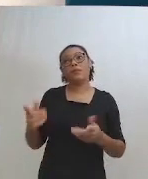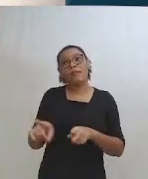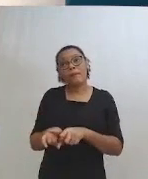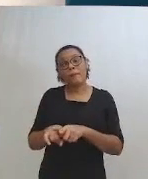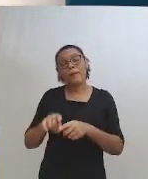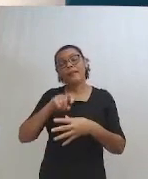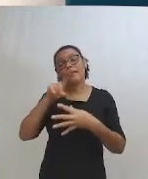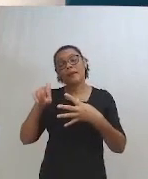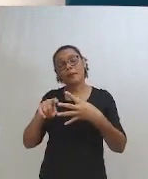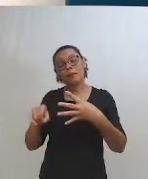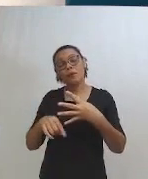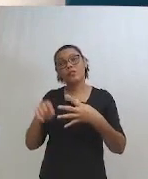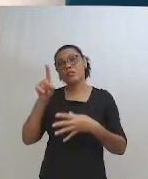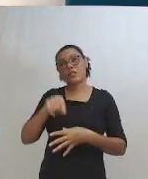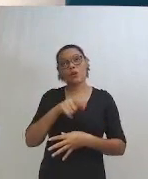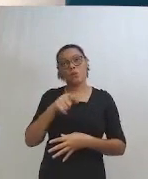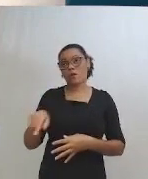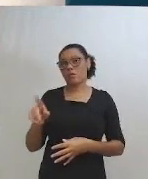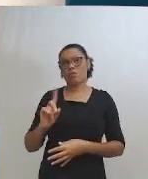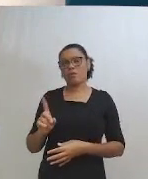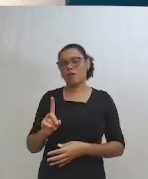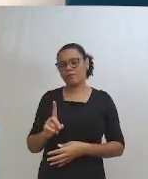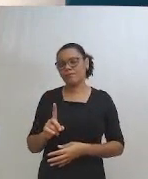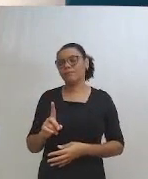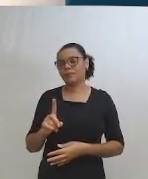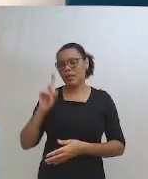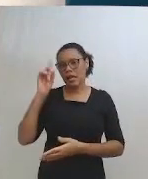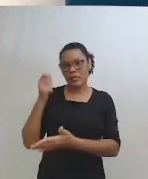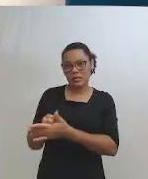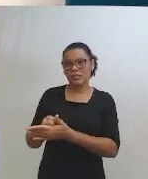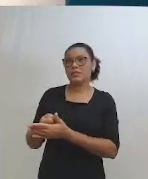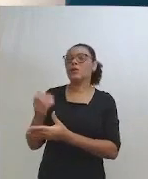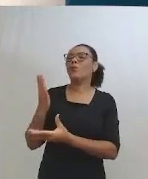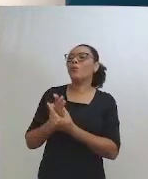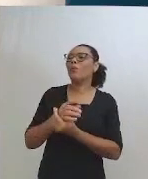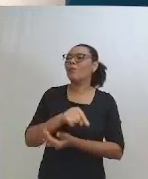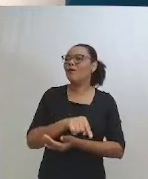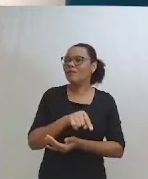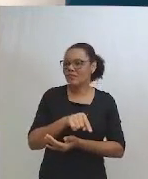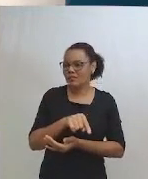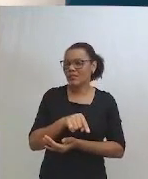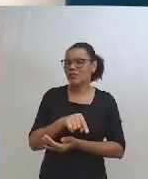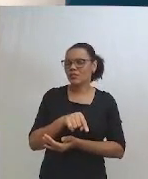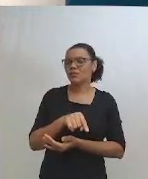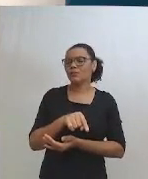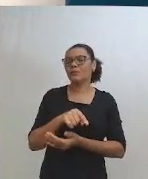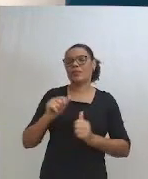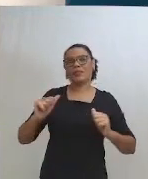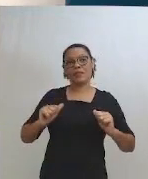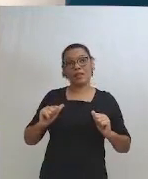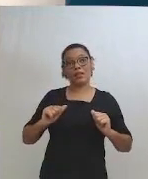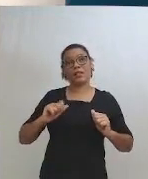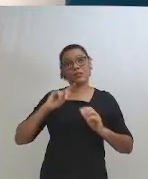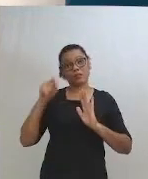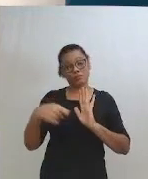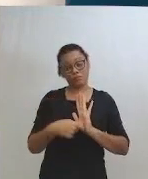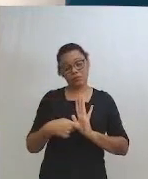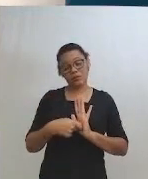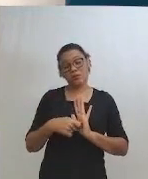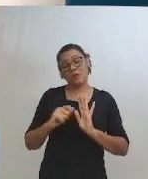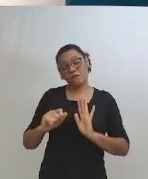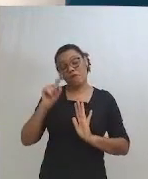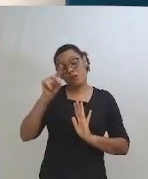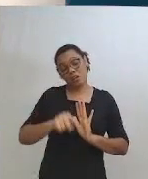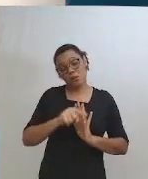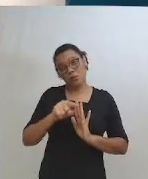decisão, o processo em face da inépcia da denúncia, que fosse anulado a pronúncia por conta